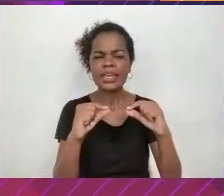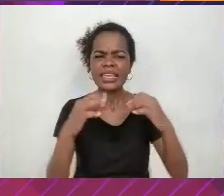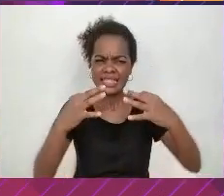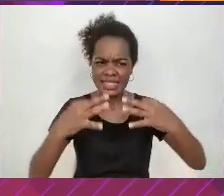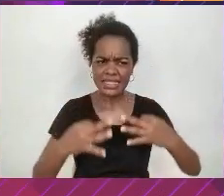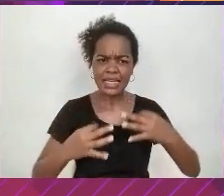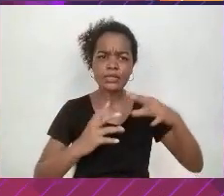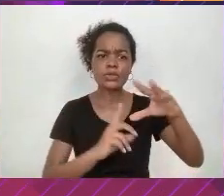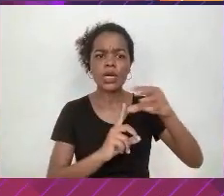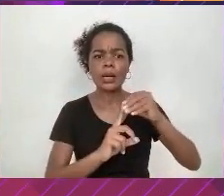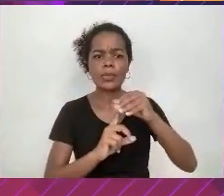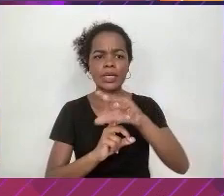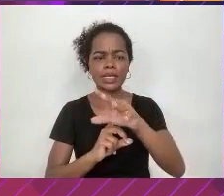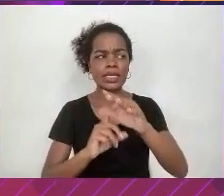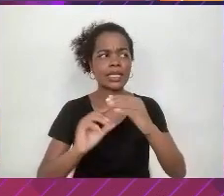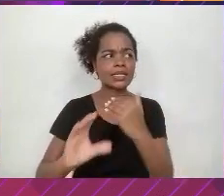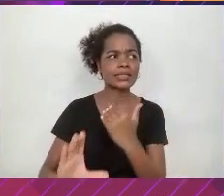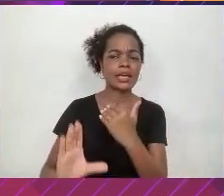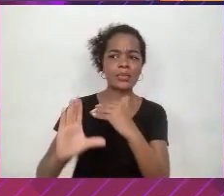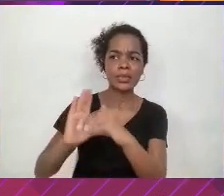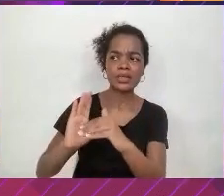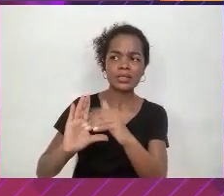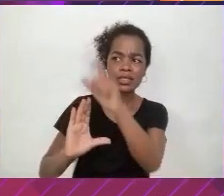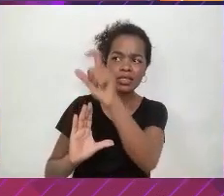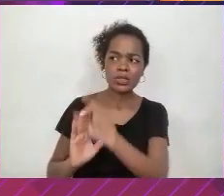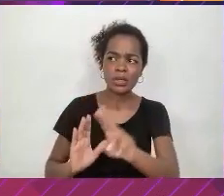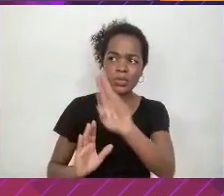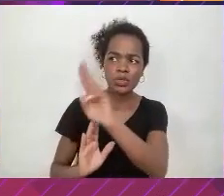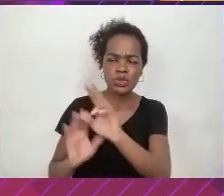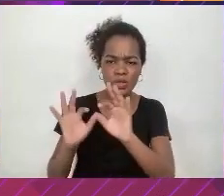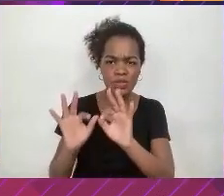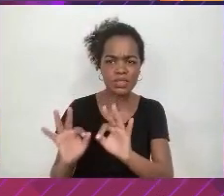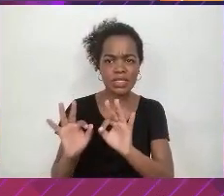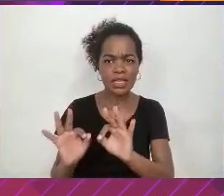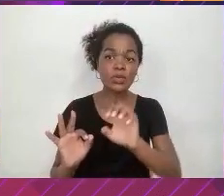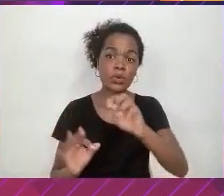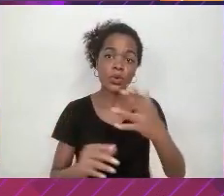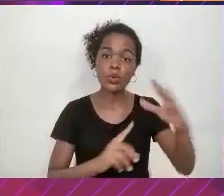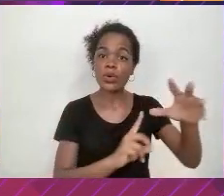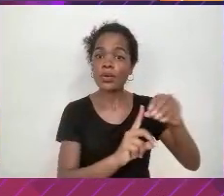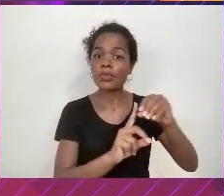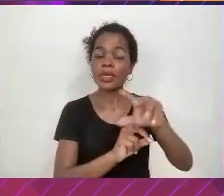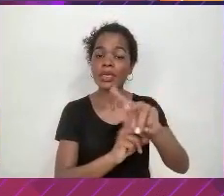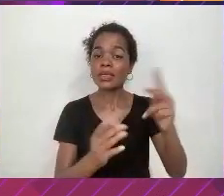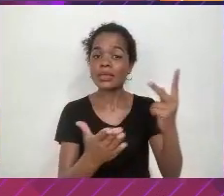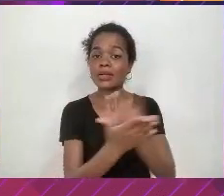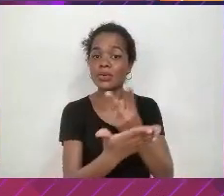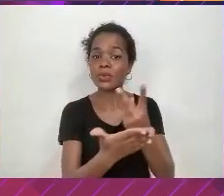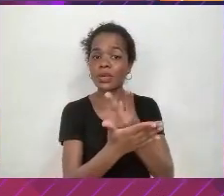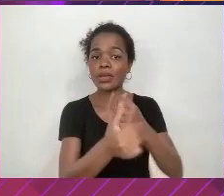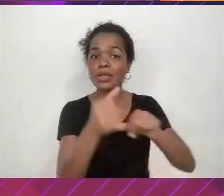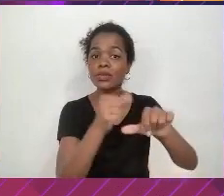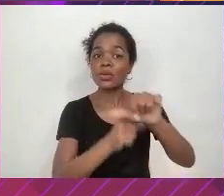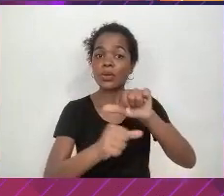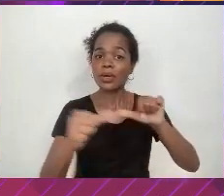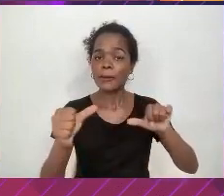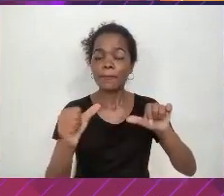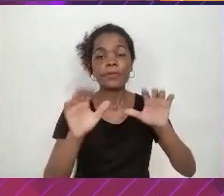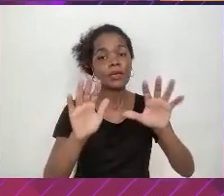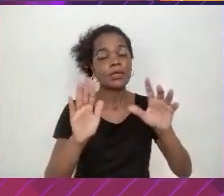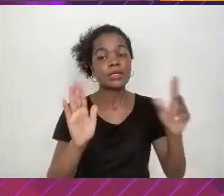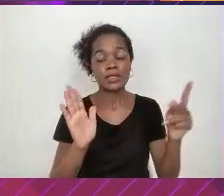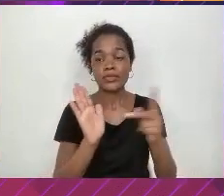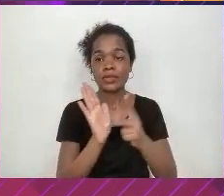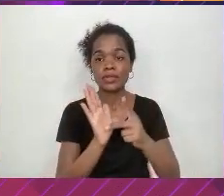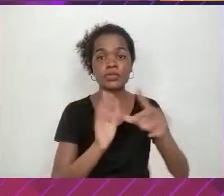está retornando certo? Ou será que a nossa API está com problema em retornar um erro? Né? Na verdade, nossa API está, sim,